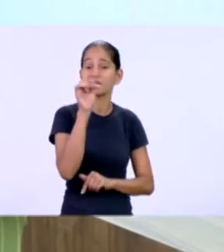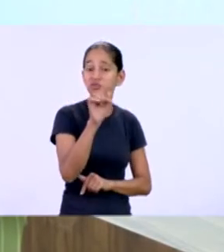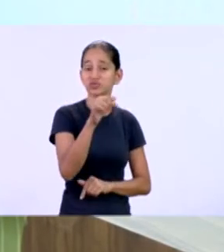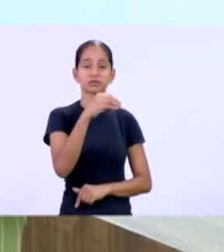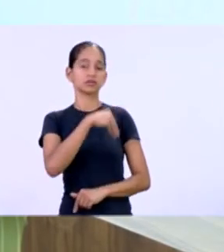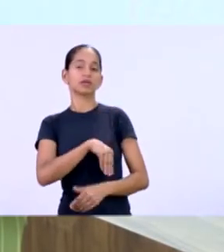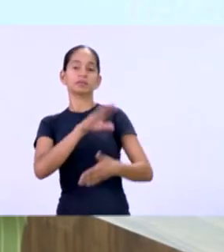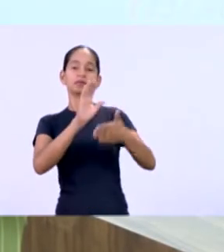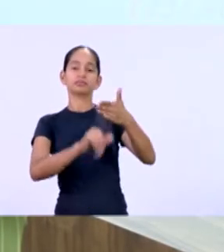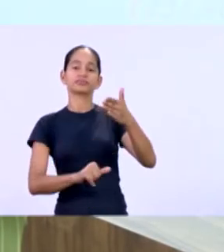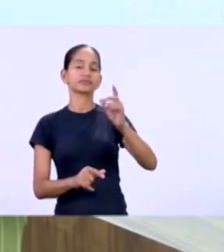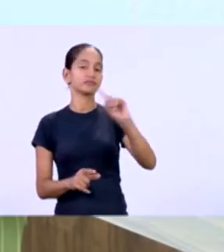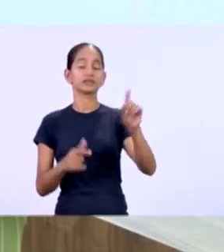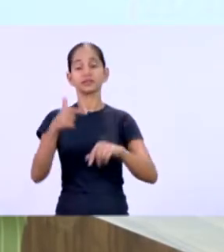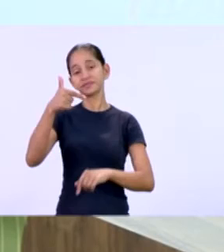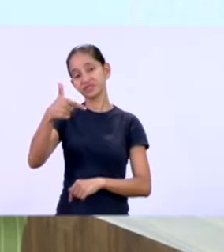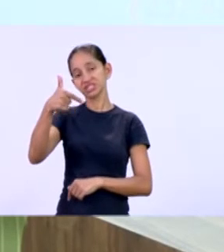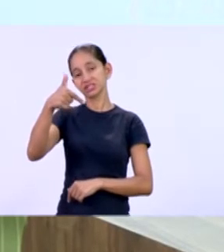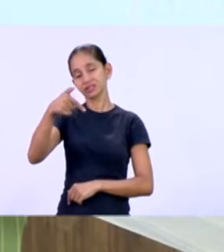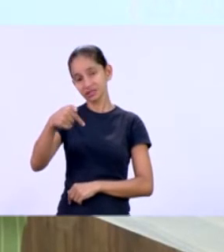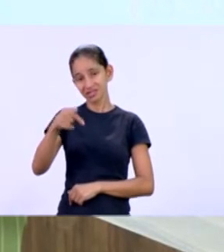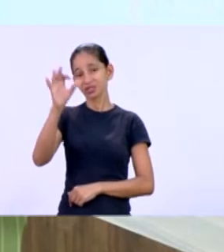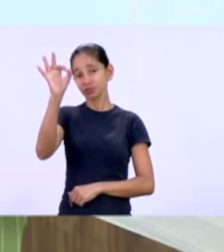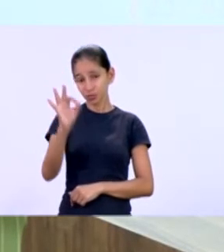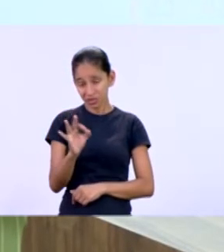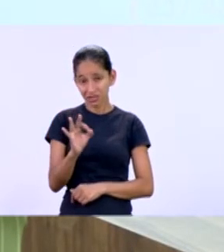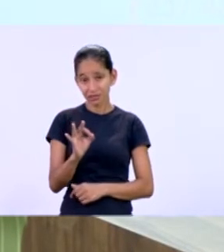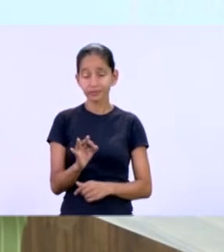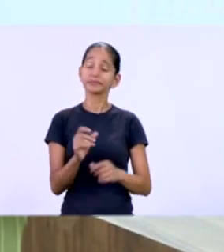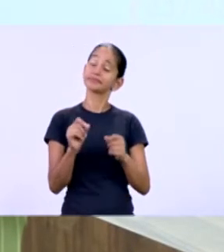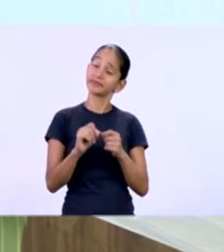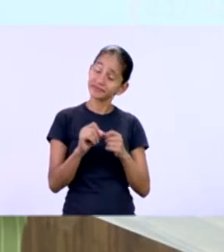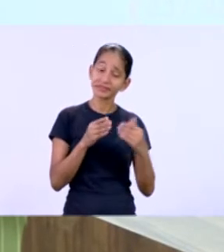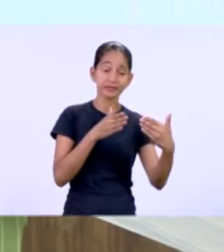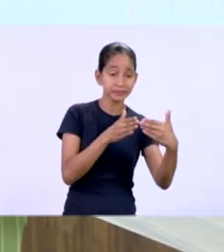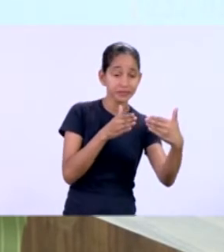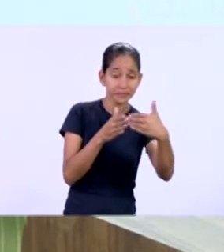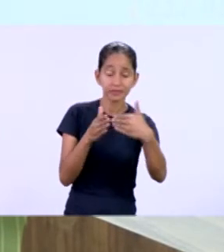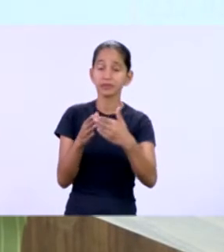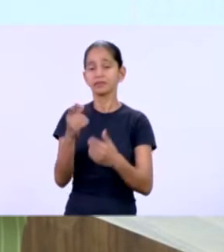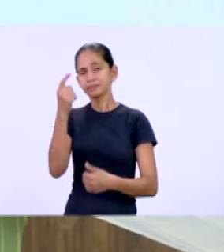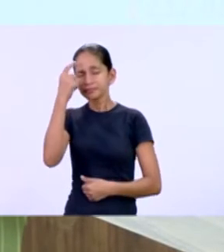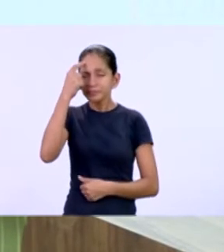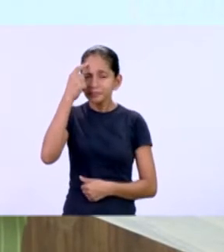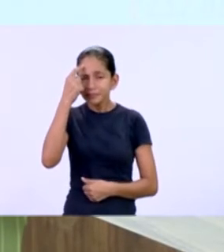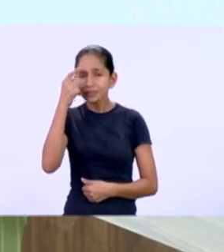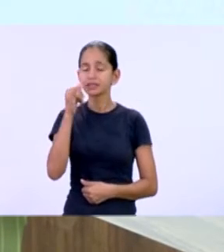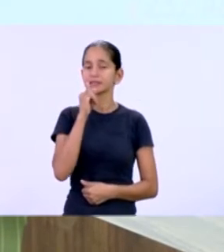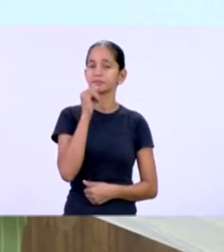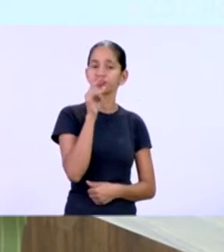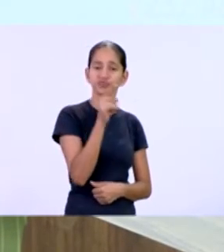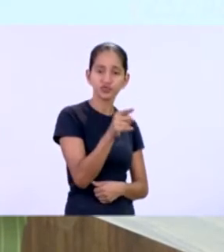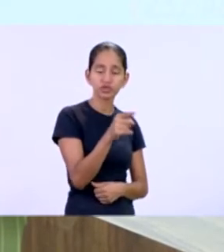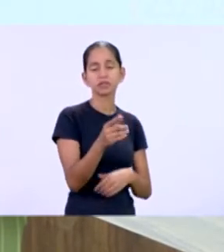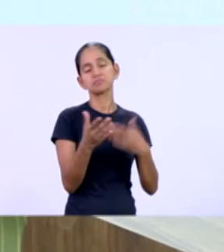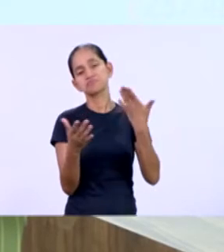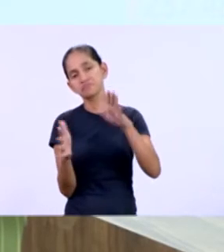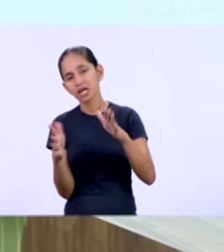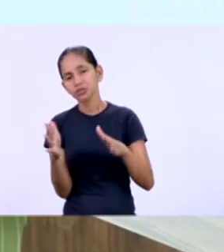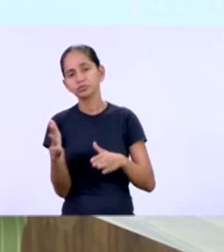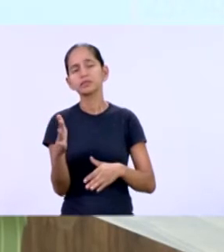salário, normalmente ele paga 27,8% a mais para alimentar o sistema do INSS. É só pensar bem, se você paga entre 9%